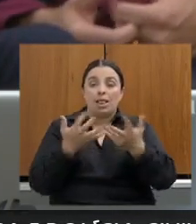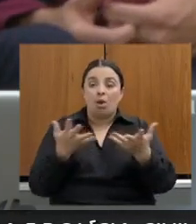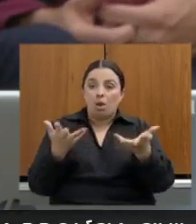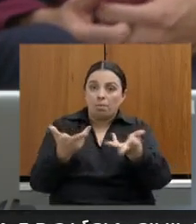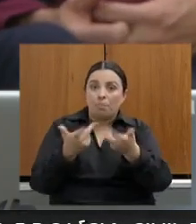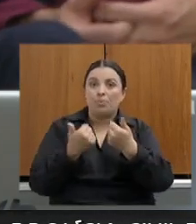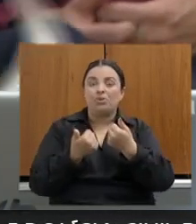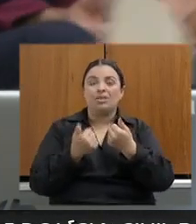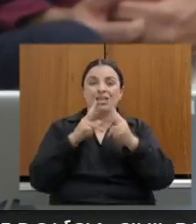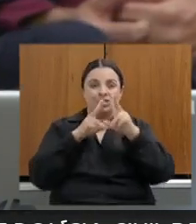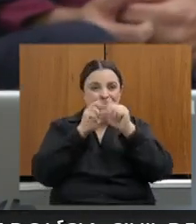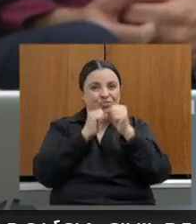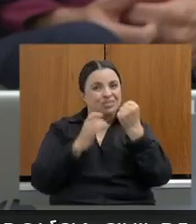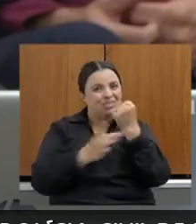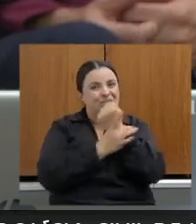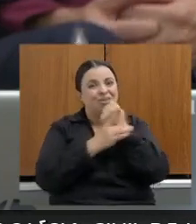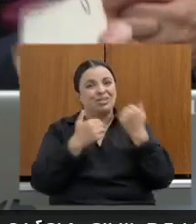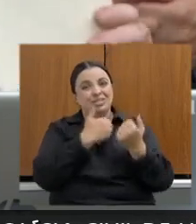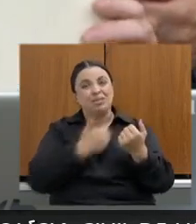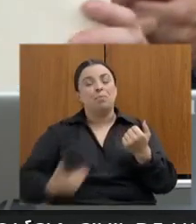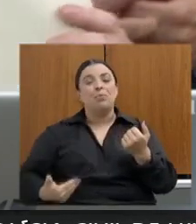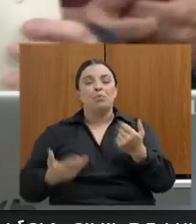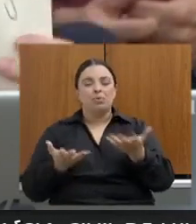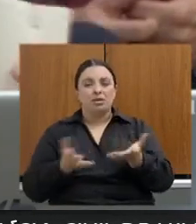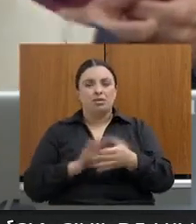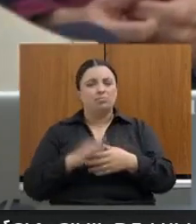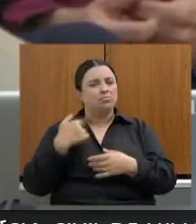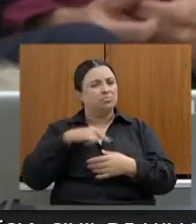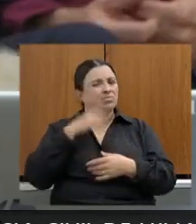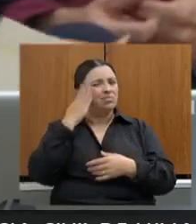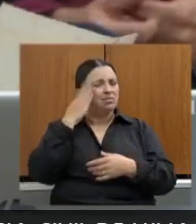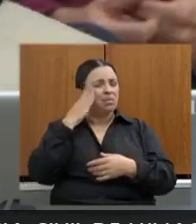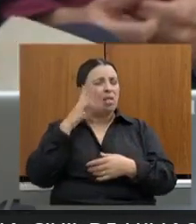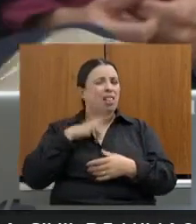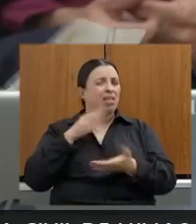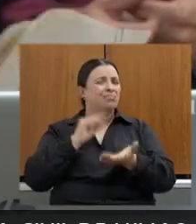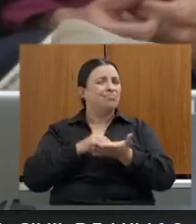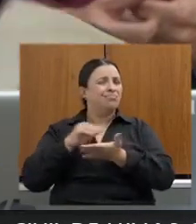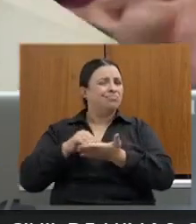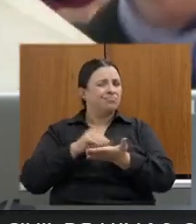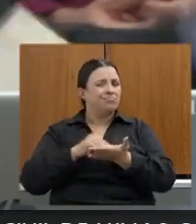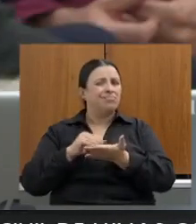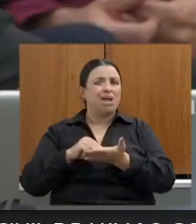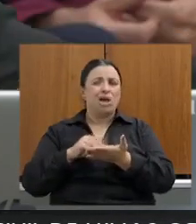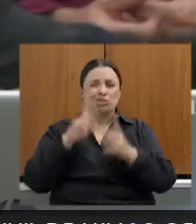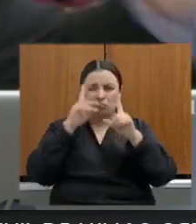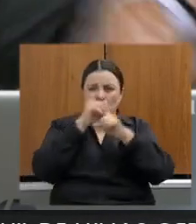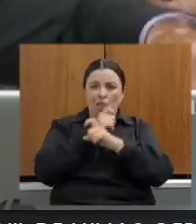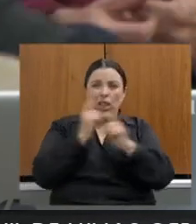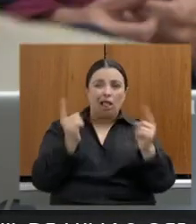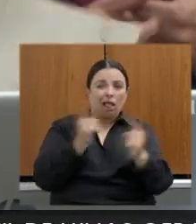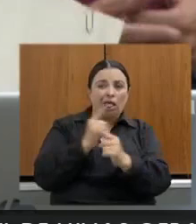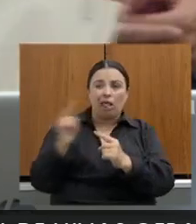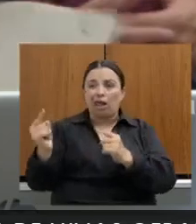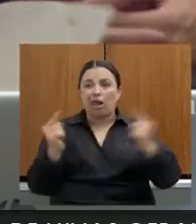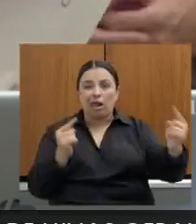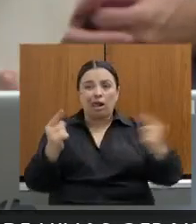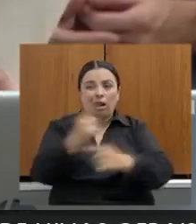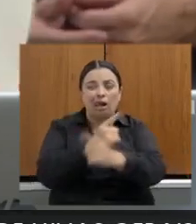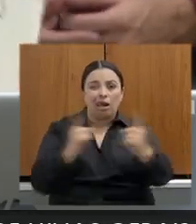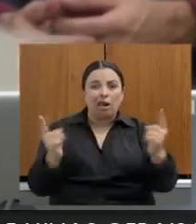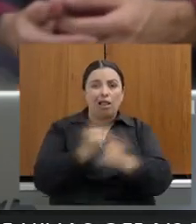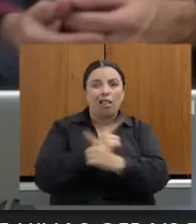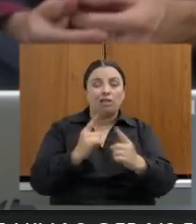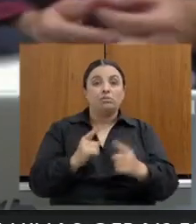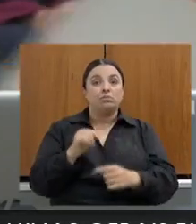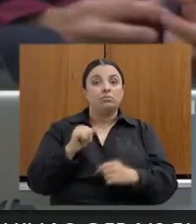de Segurança Pública nós sabemos das deficiências logísticas e a Sheila e eu discutimos aqui